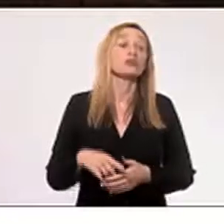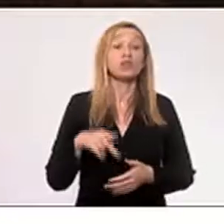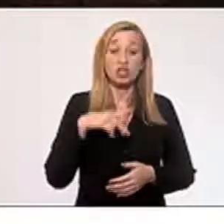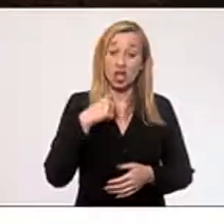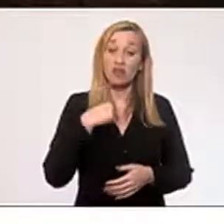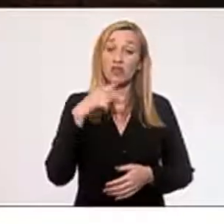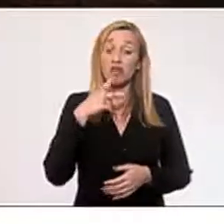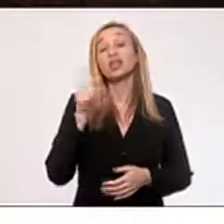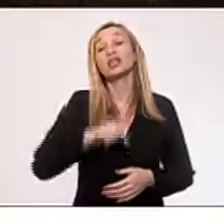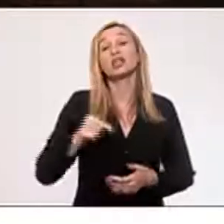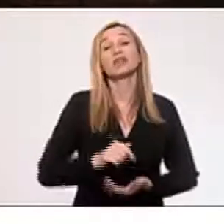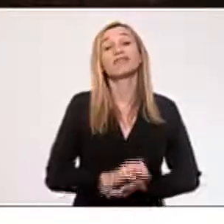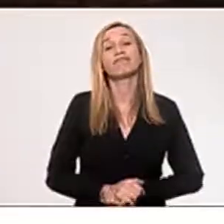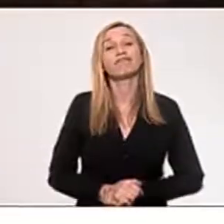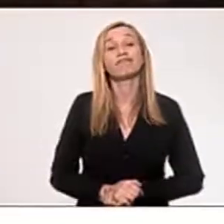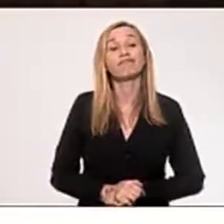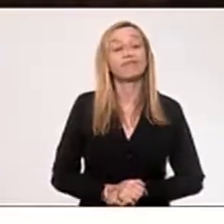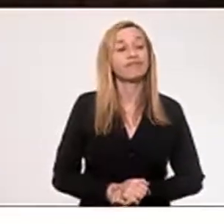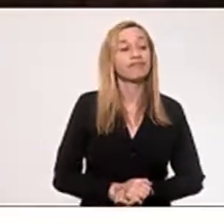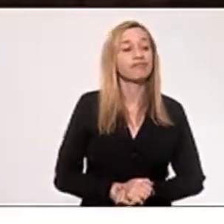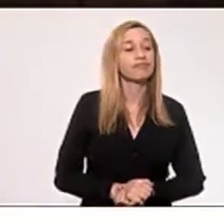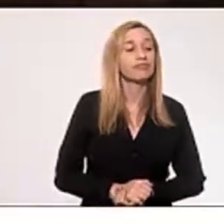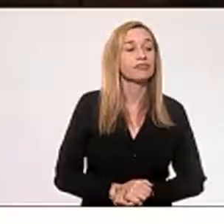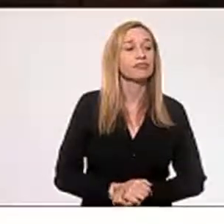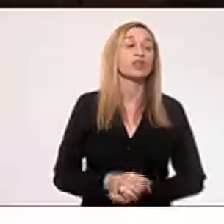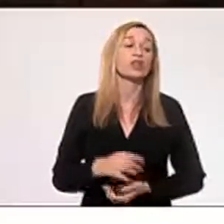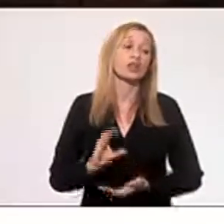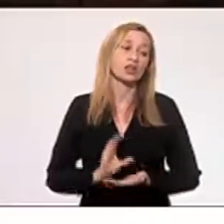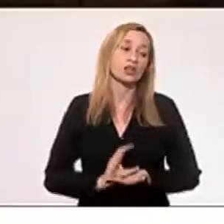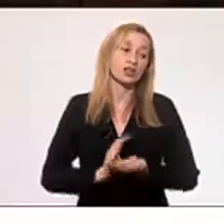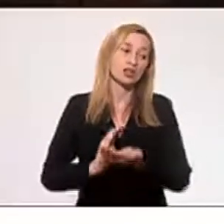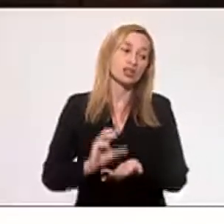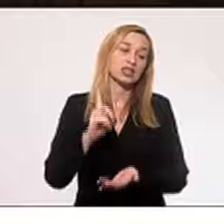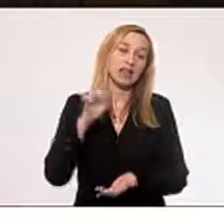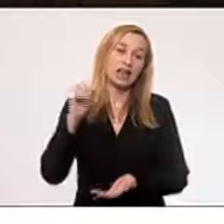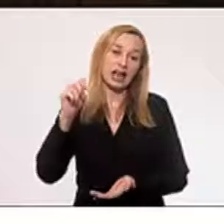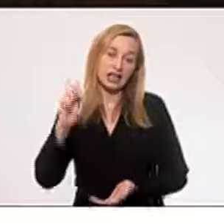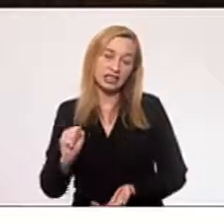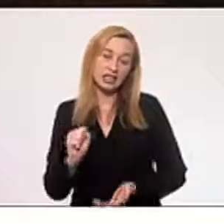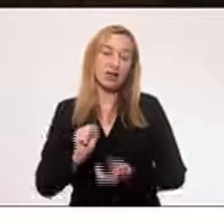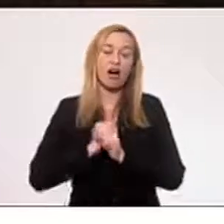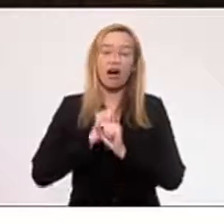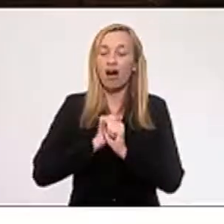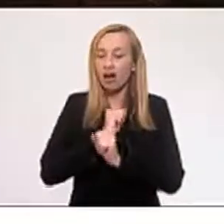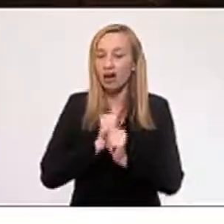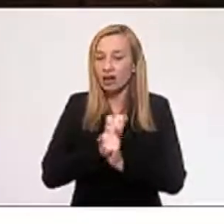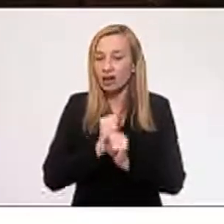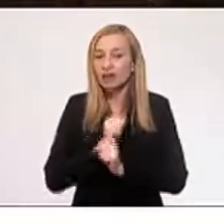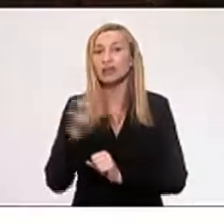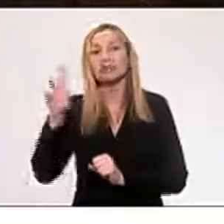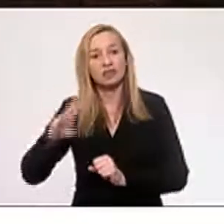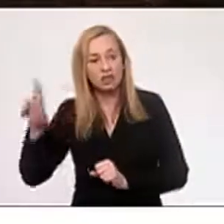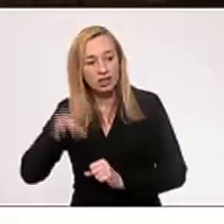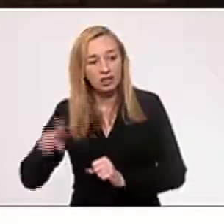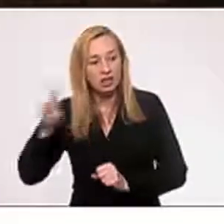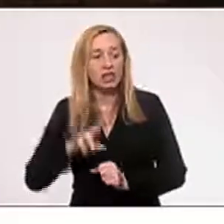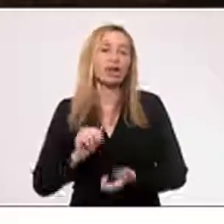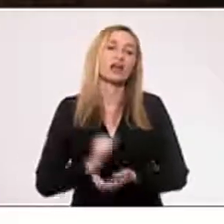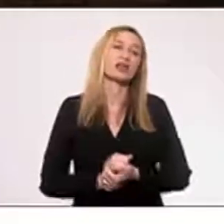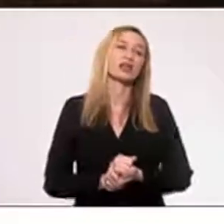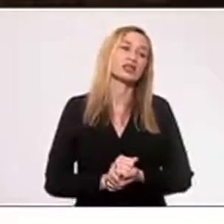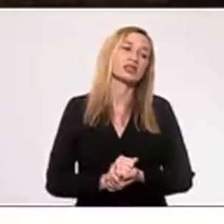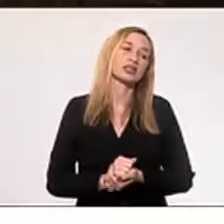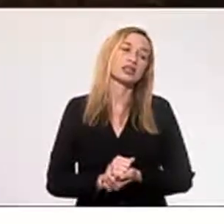aqui, os repasses financeiros negados durante anos e anos a essas universidades, que abalaram de